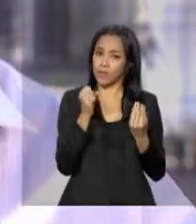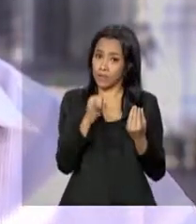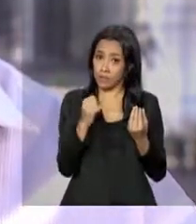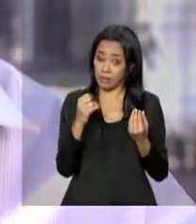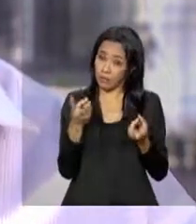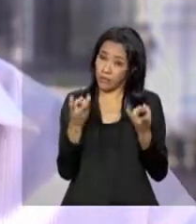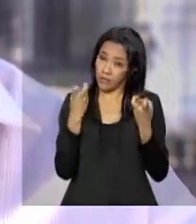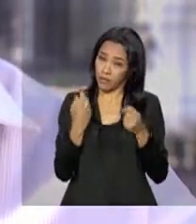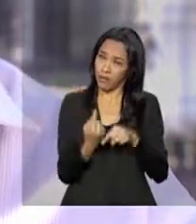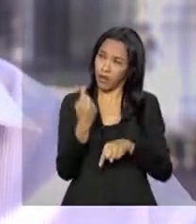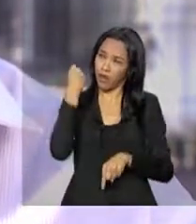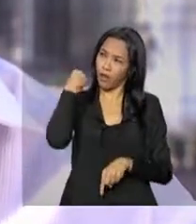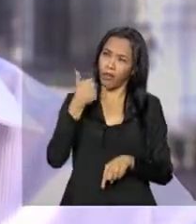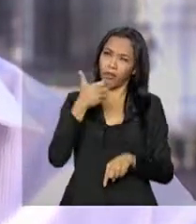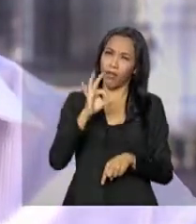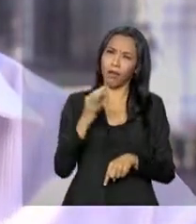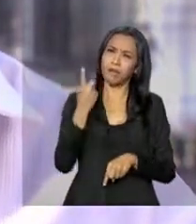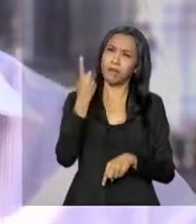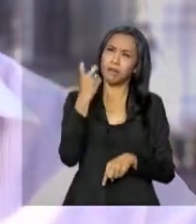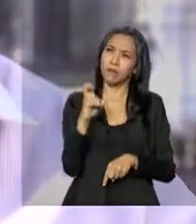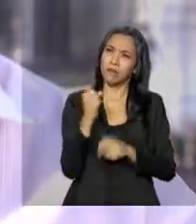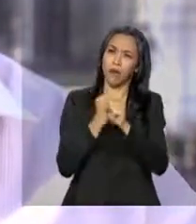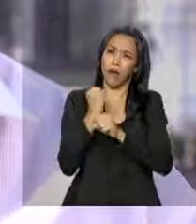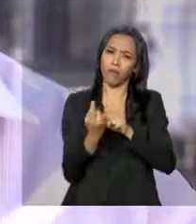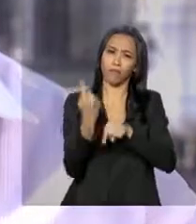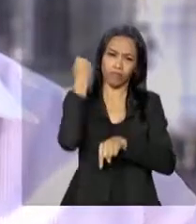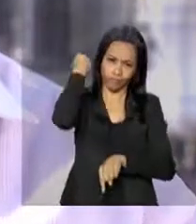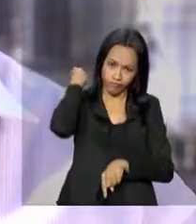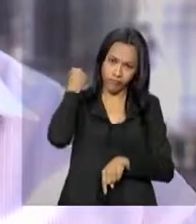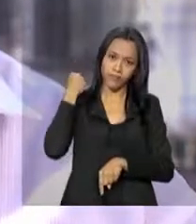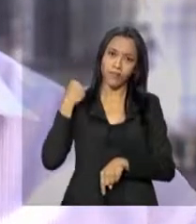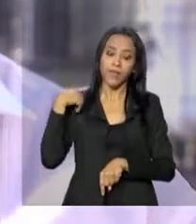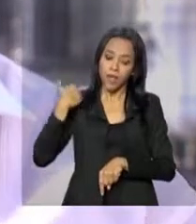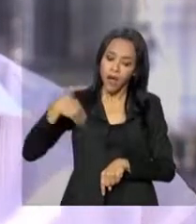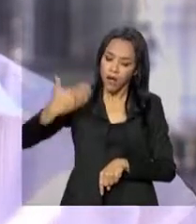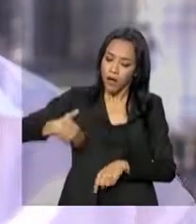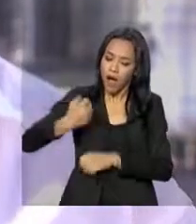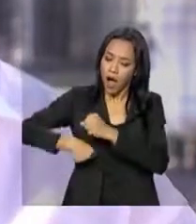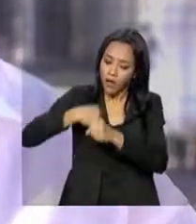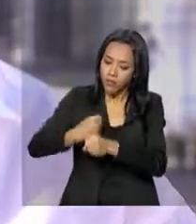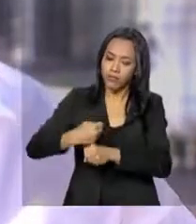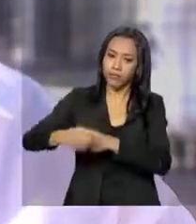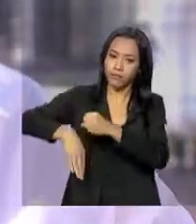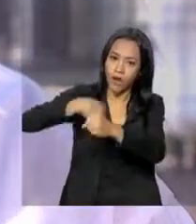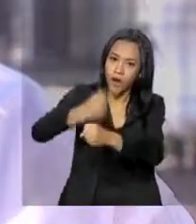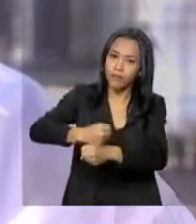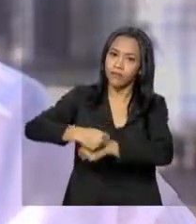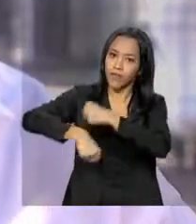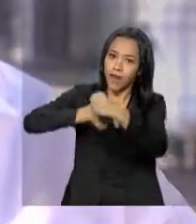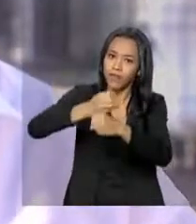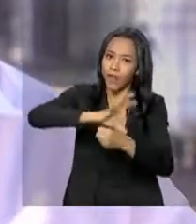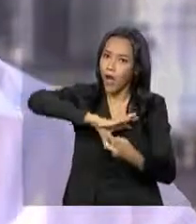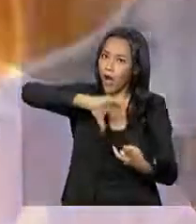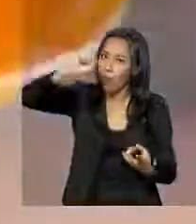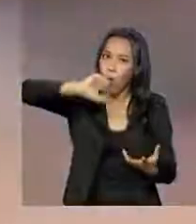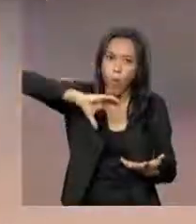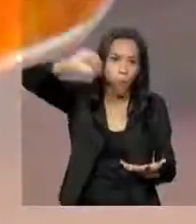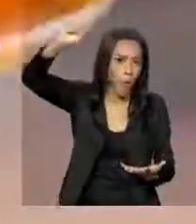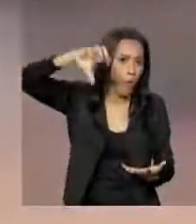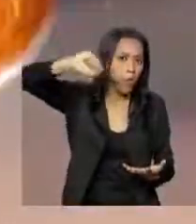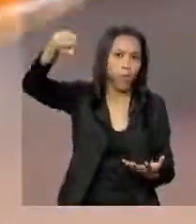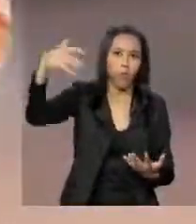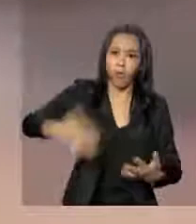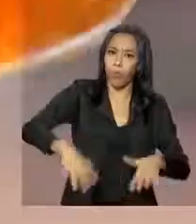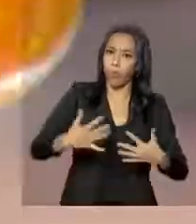nos últimos 10, 15 anos, anualmente a produção de grãos no Brasil vem batendo recordes. E com